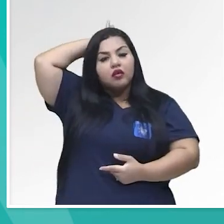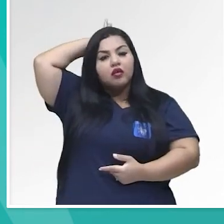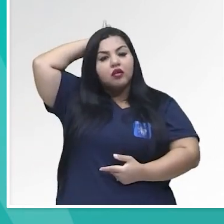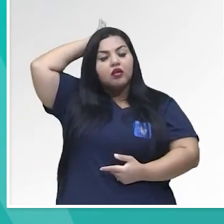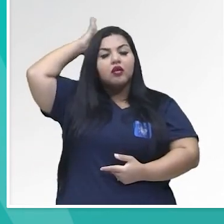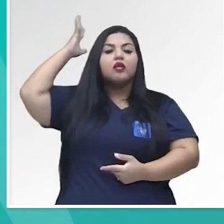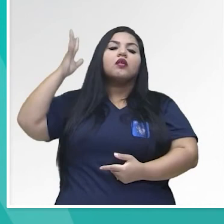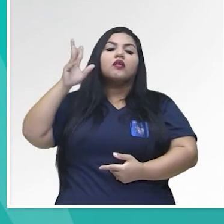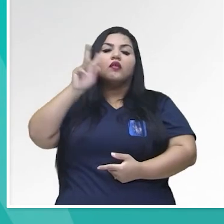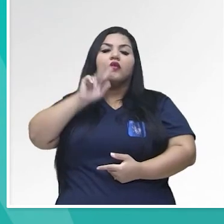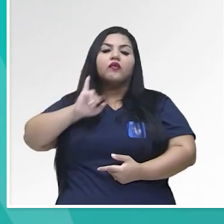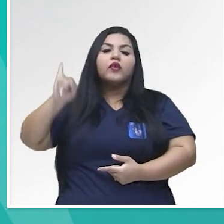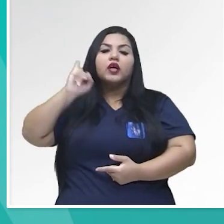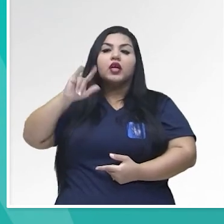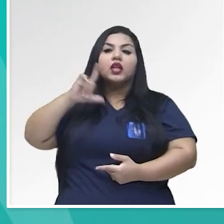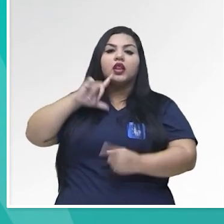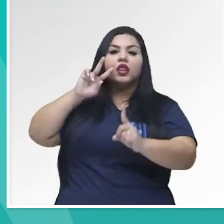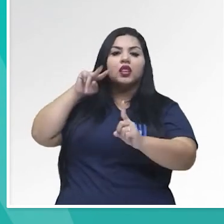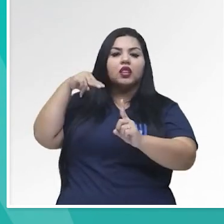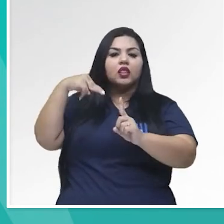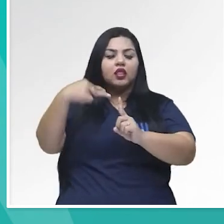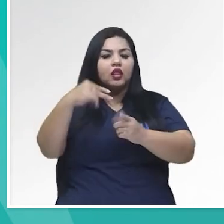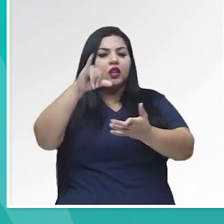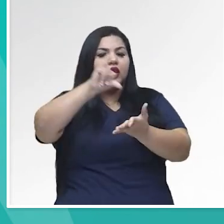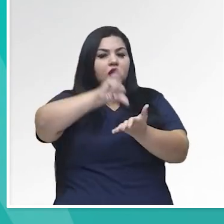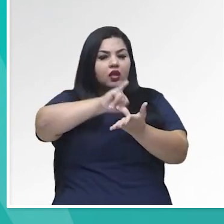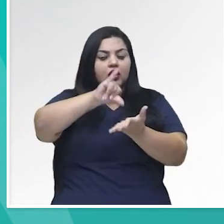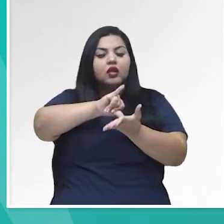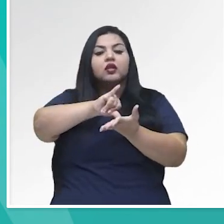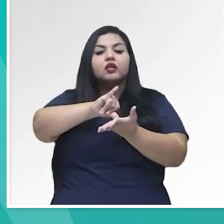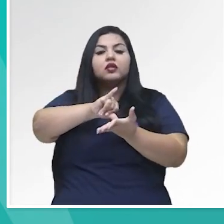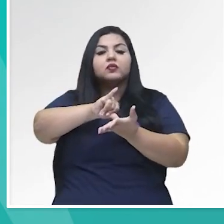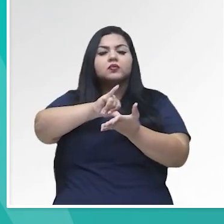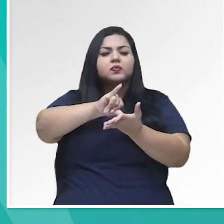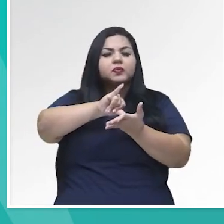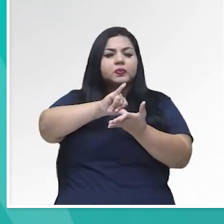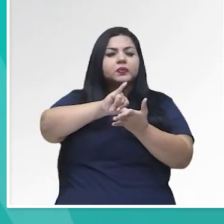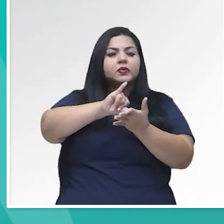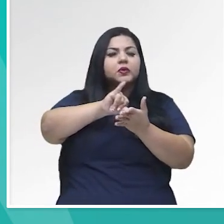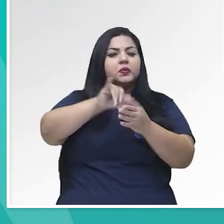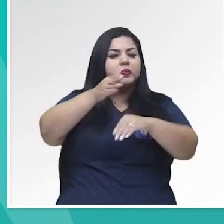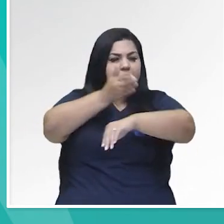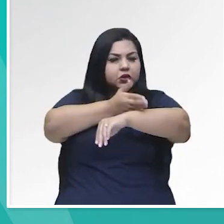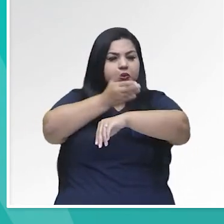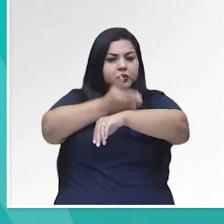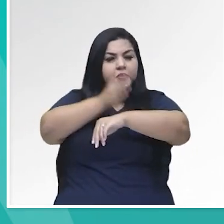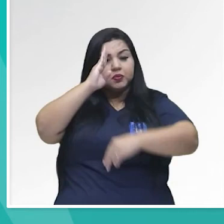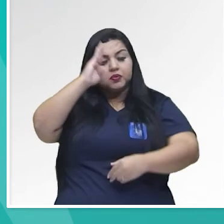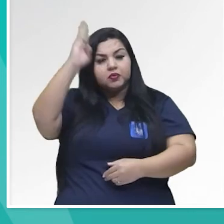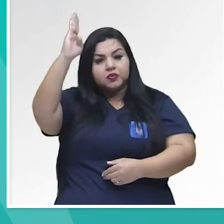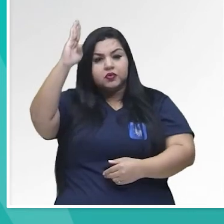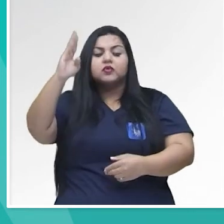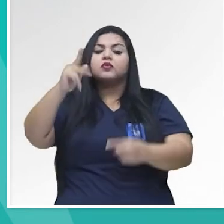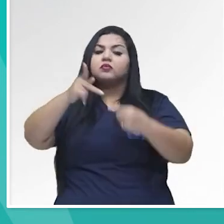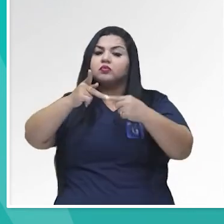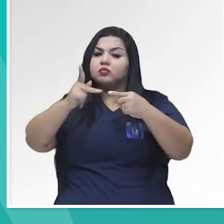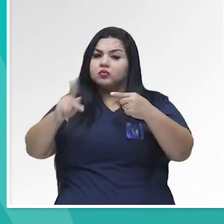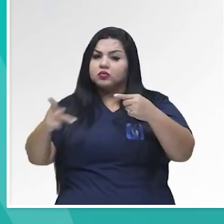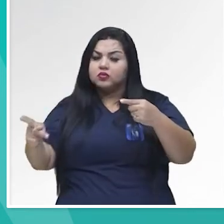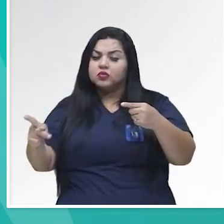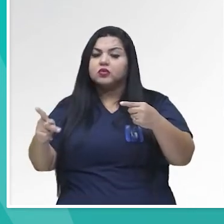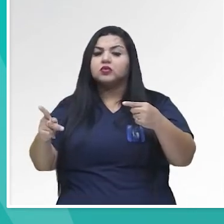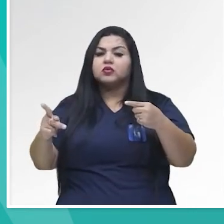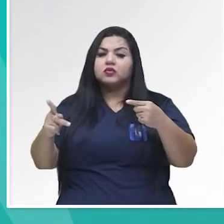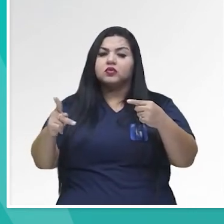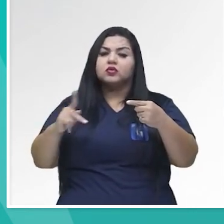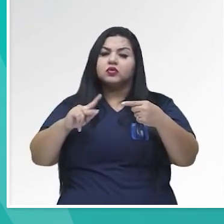imprimir uma visão teocêntrica no mundo, principalmente na época do período medieval. Esse vai ser um paradigma que vai permear